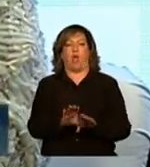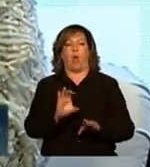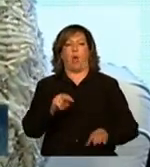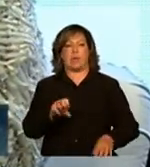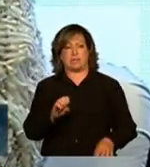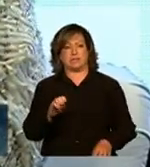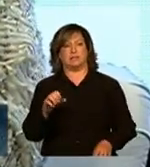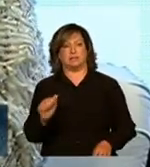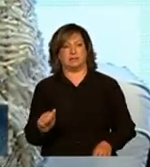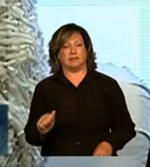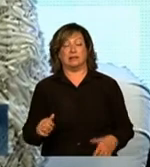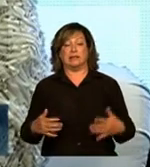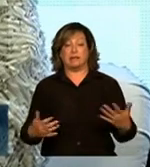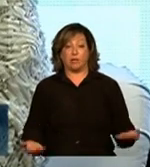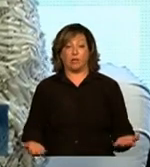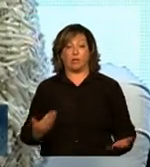que